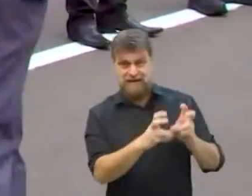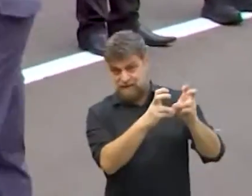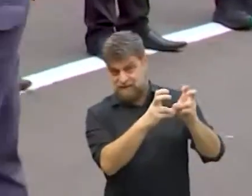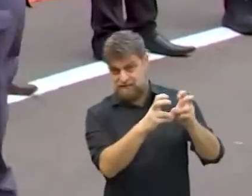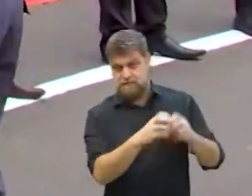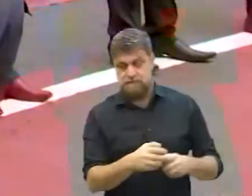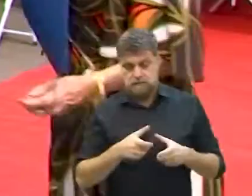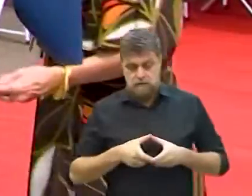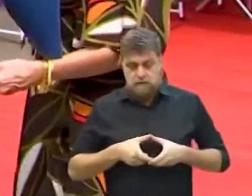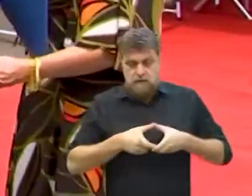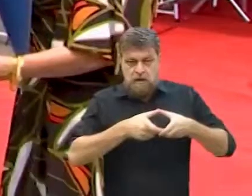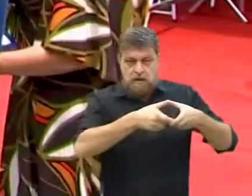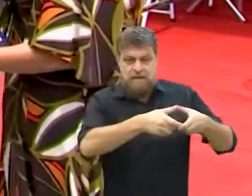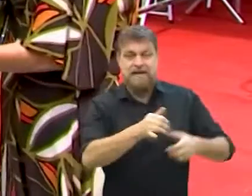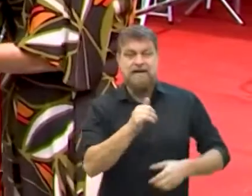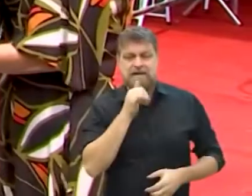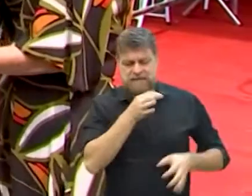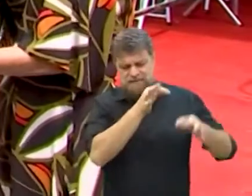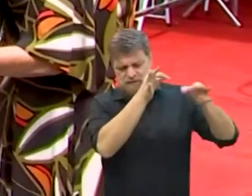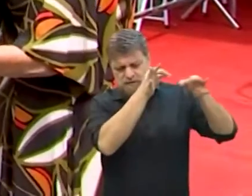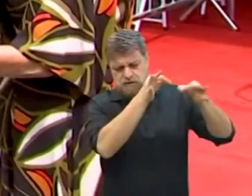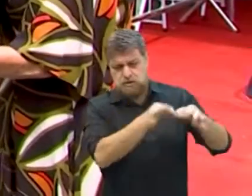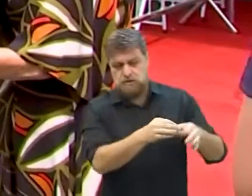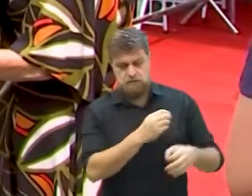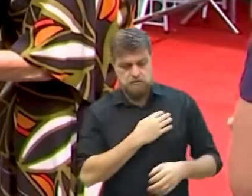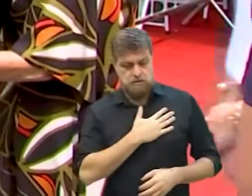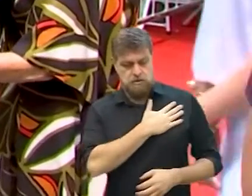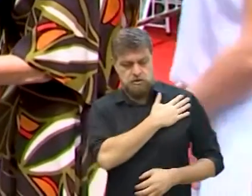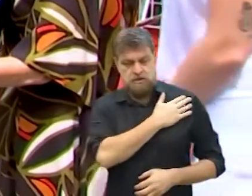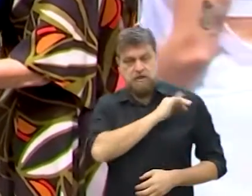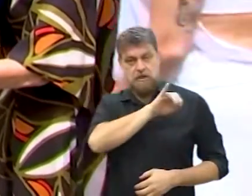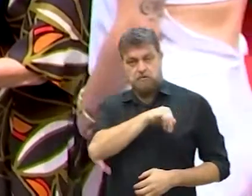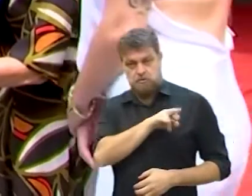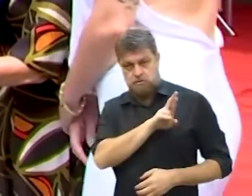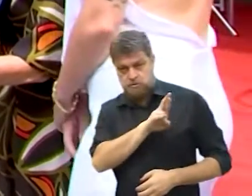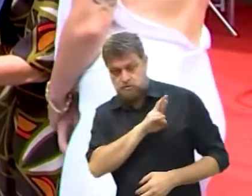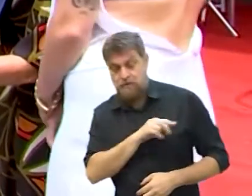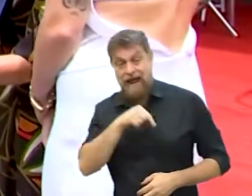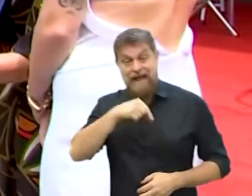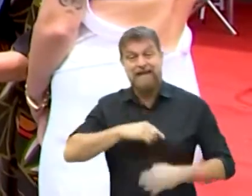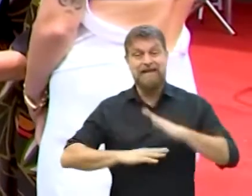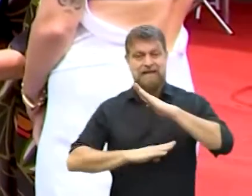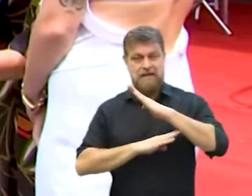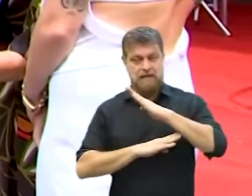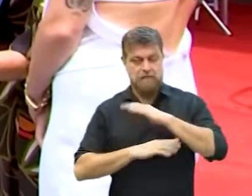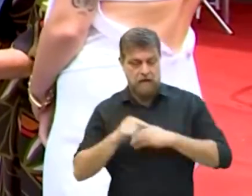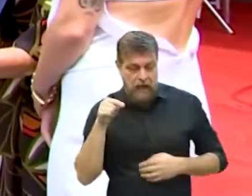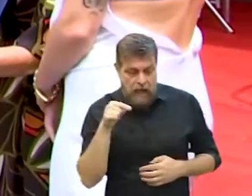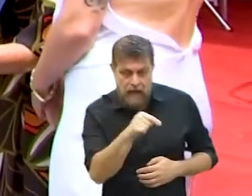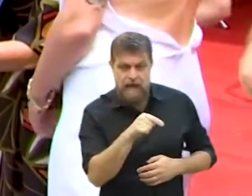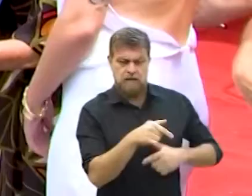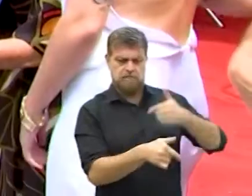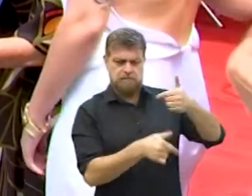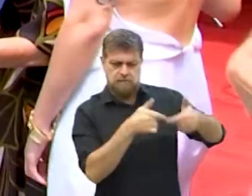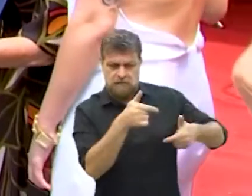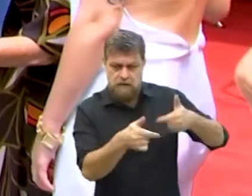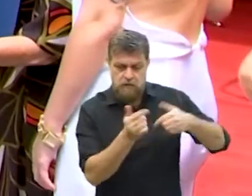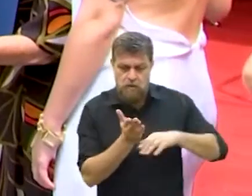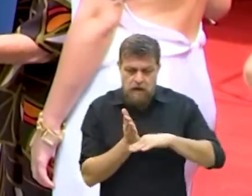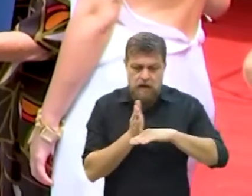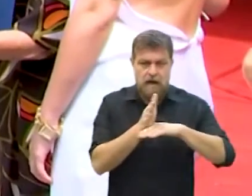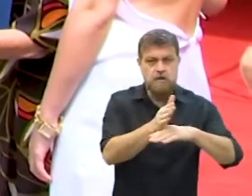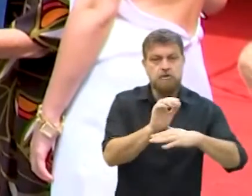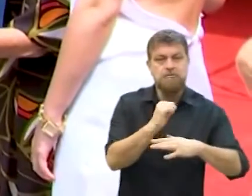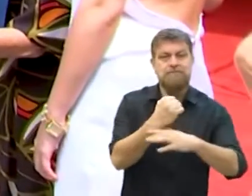ano devido a um câncer, a medalha Exemplo Digno General Nelson Santini Júnior, da Câmara, pela contribuição